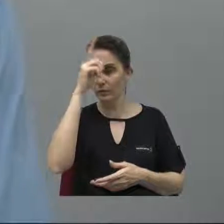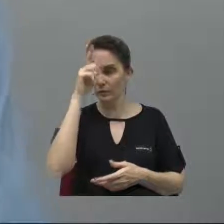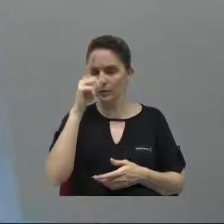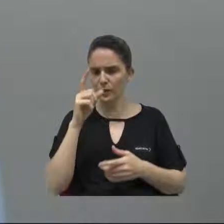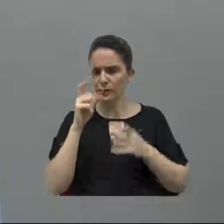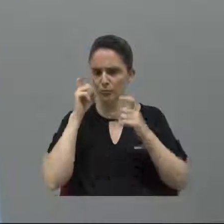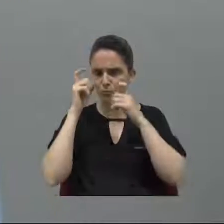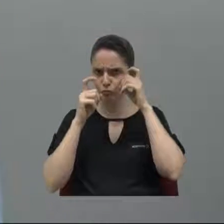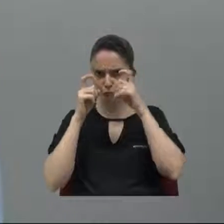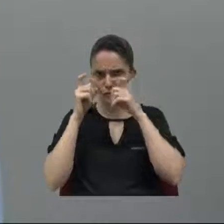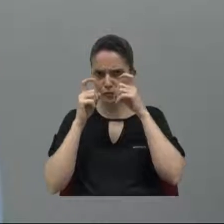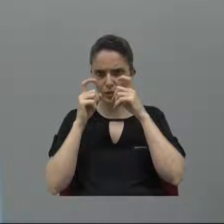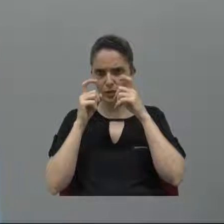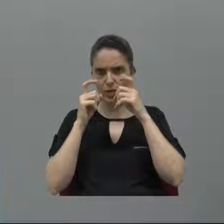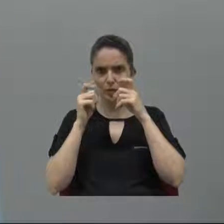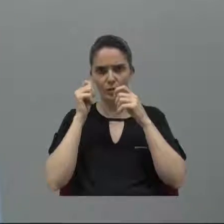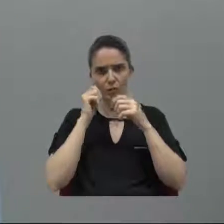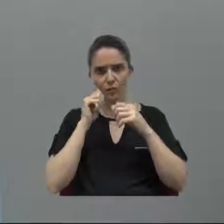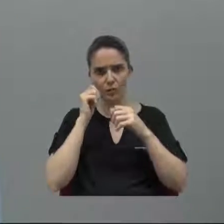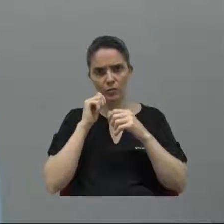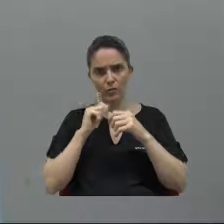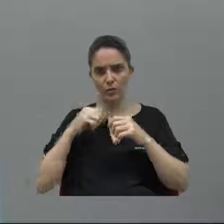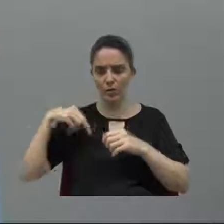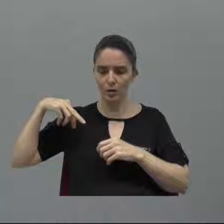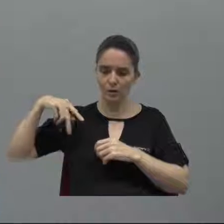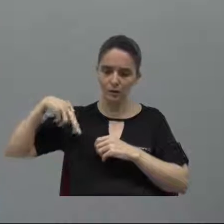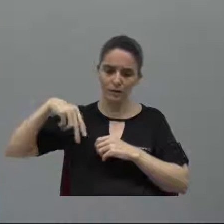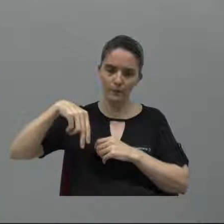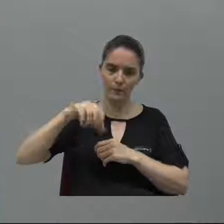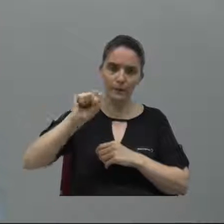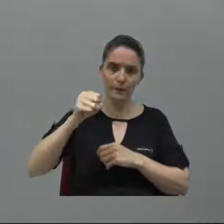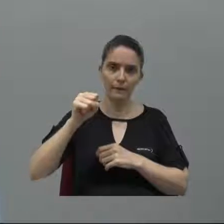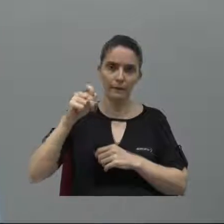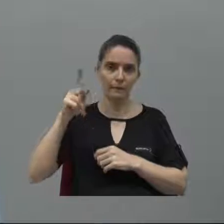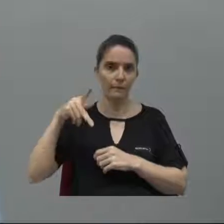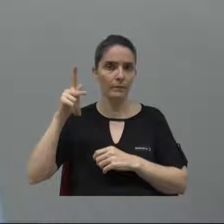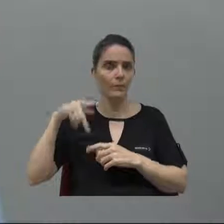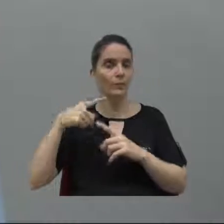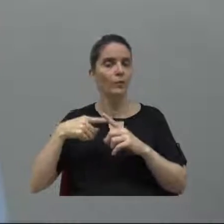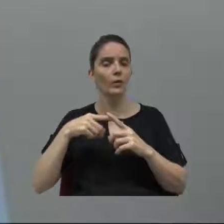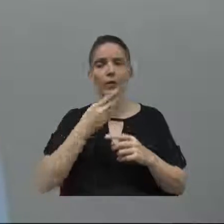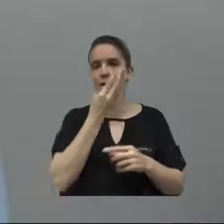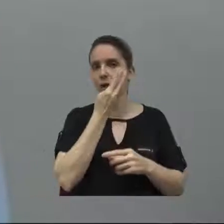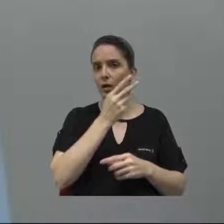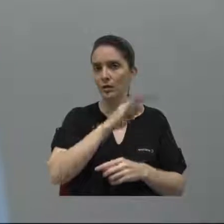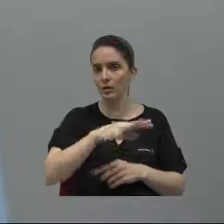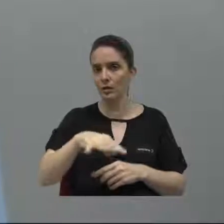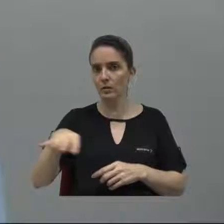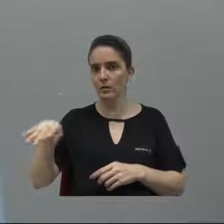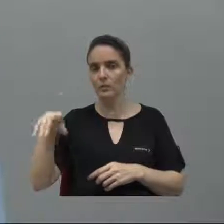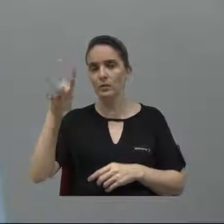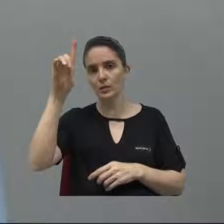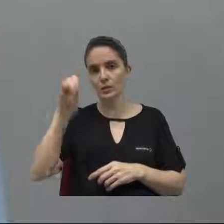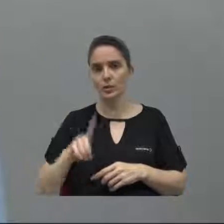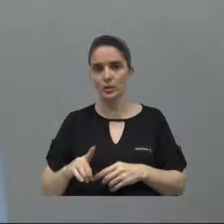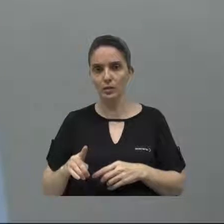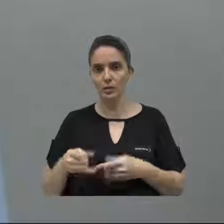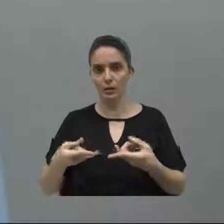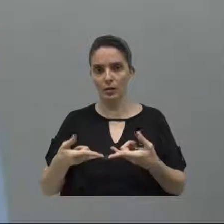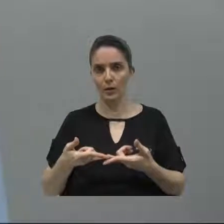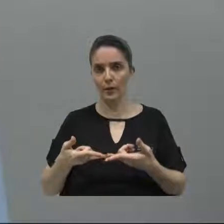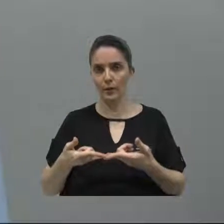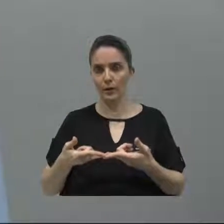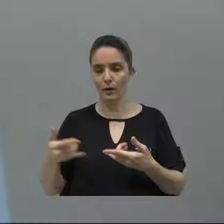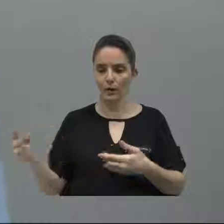8 quilômetros aí, porque existe até uma lei que a criança tem direito a ter passe para poder ir no